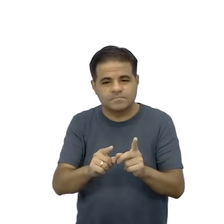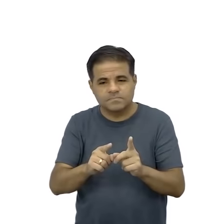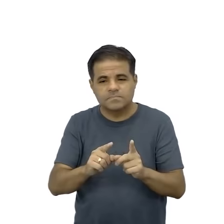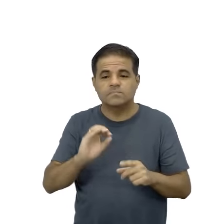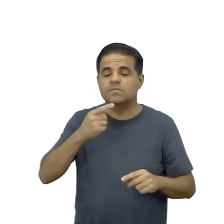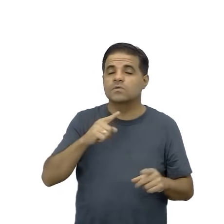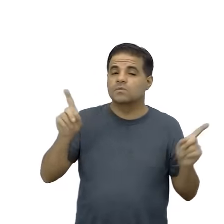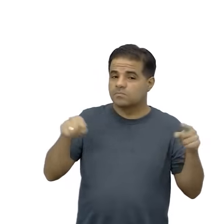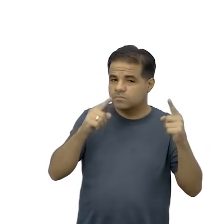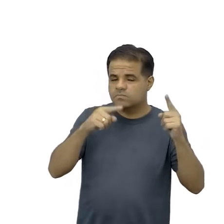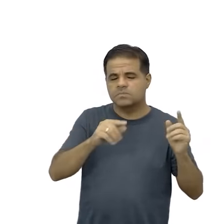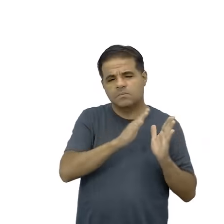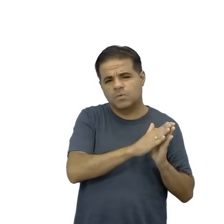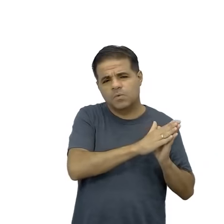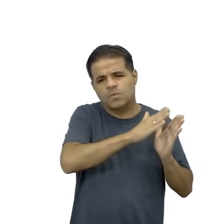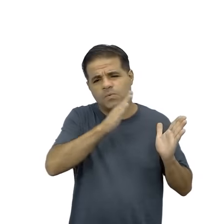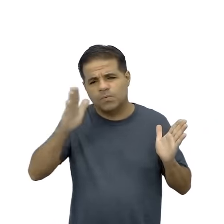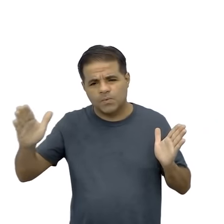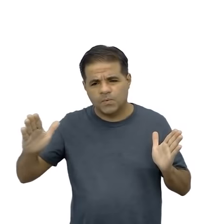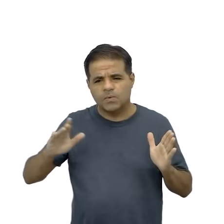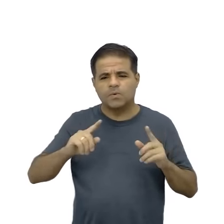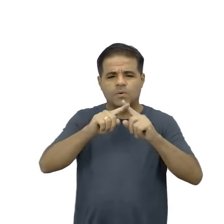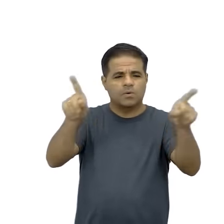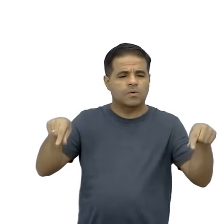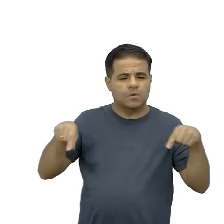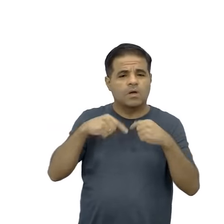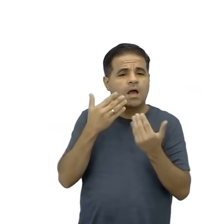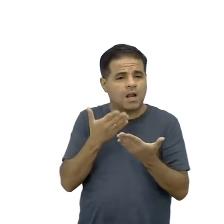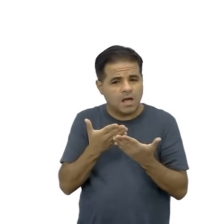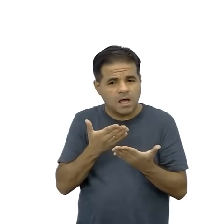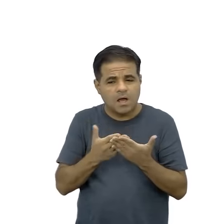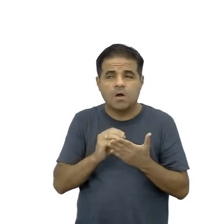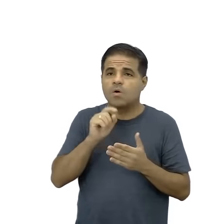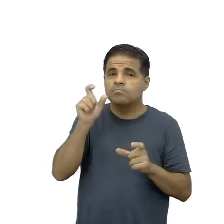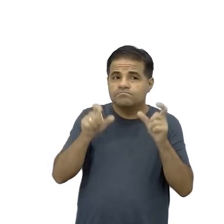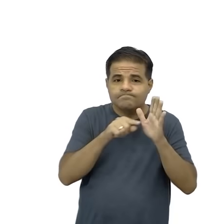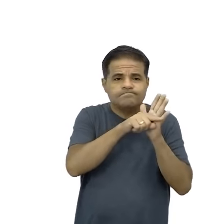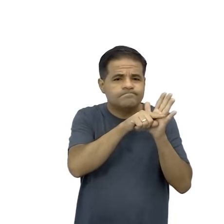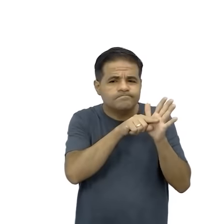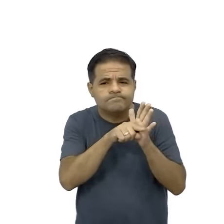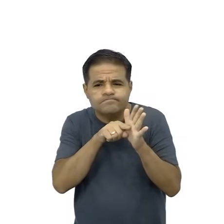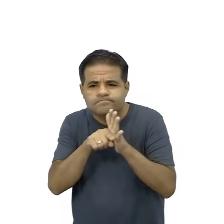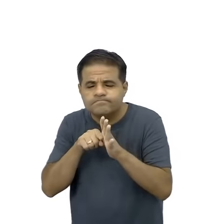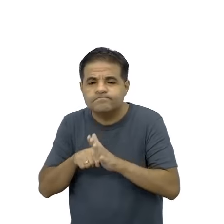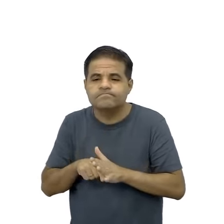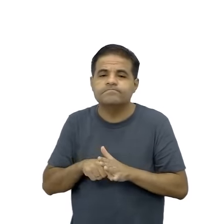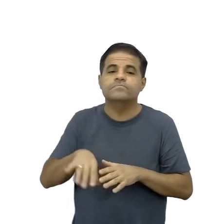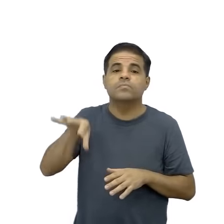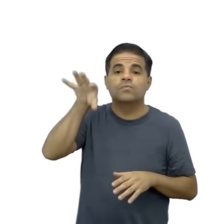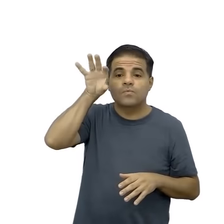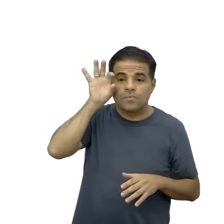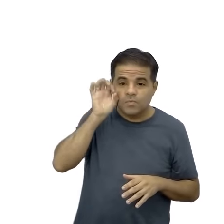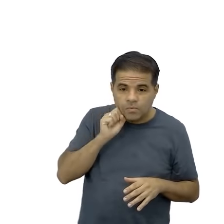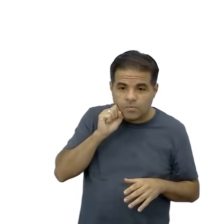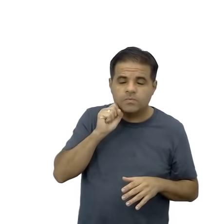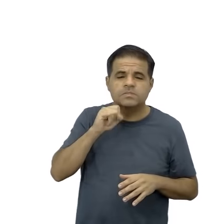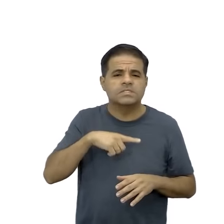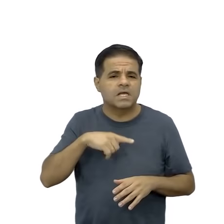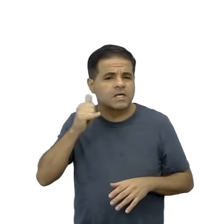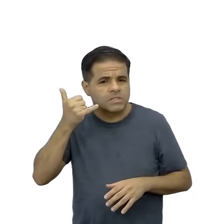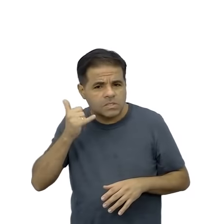a música na íntegra, né, na sala de aula, ou fazendo com que os estudantes pesquisem essa música, que ouçam, né, se houver